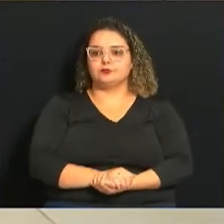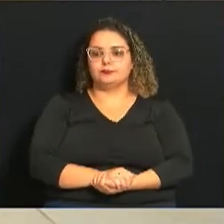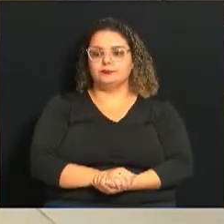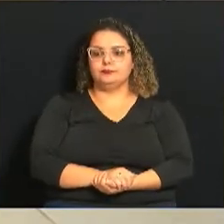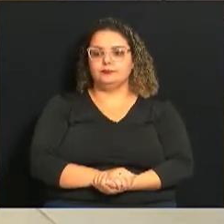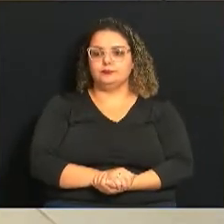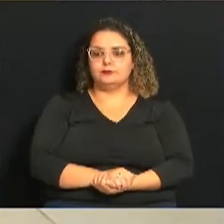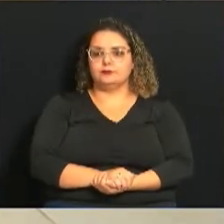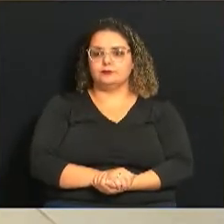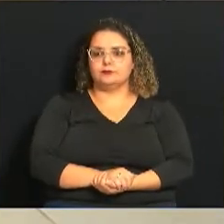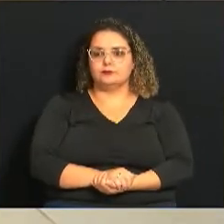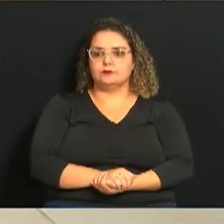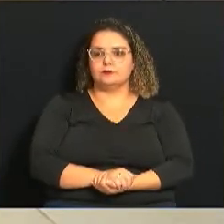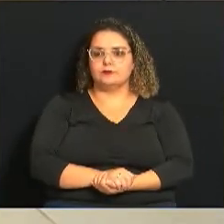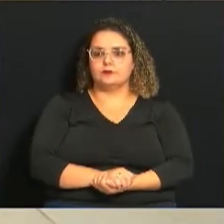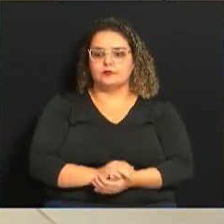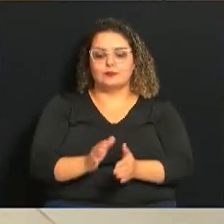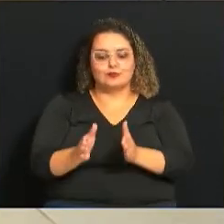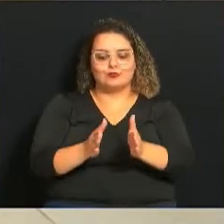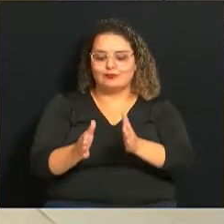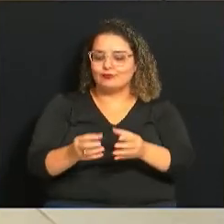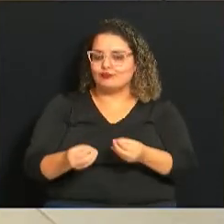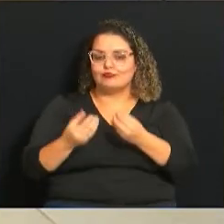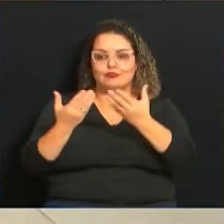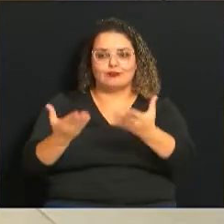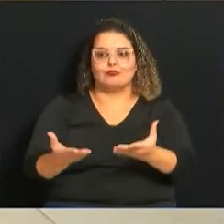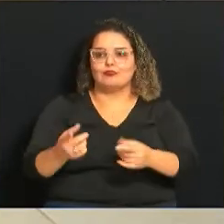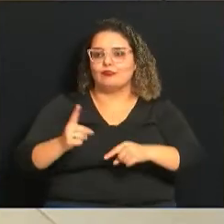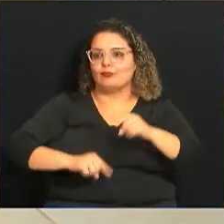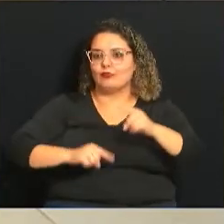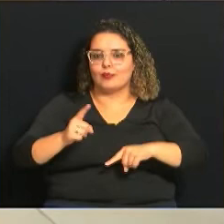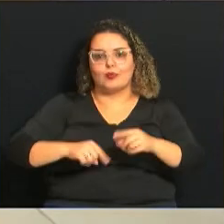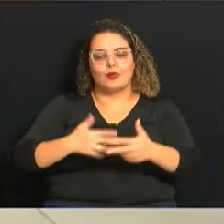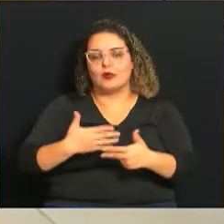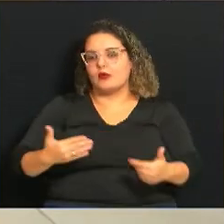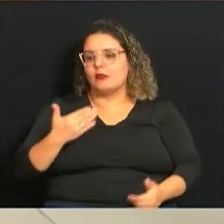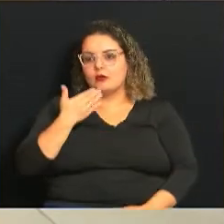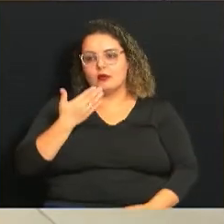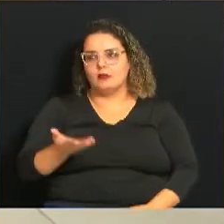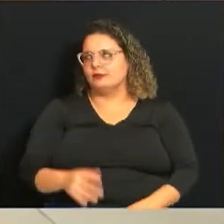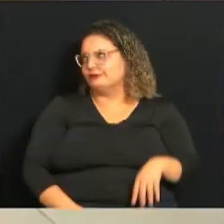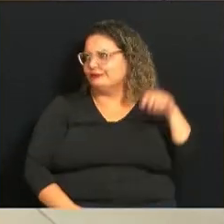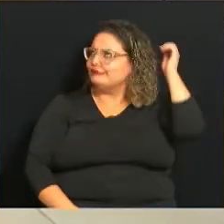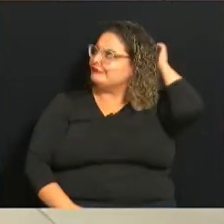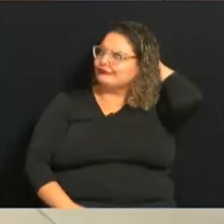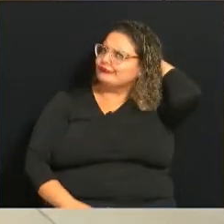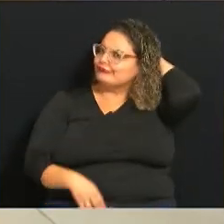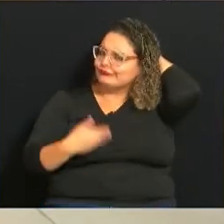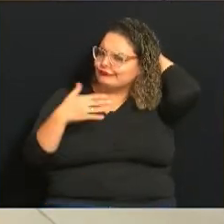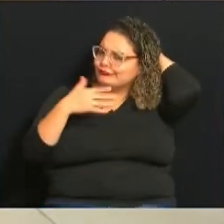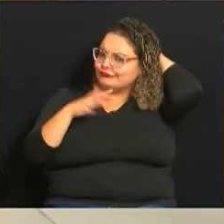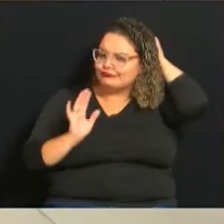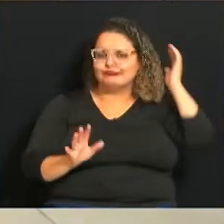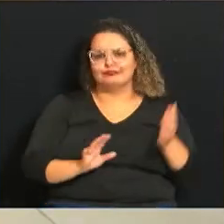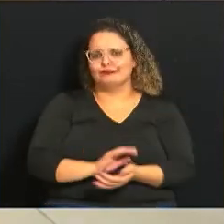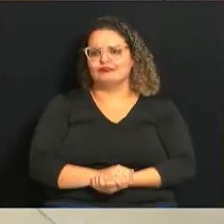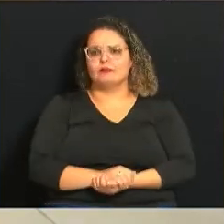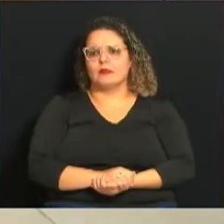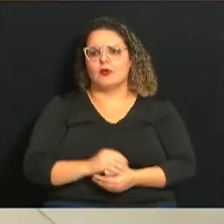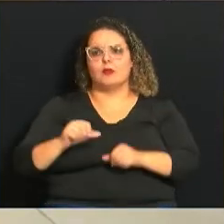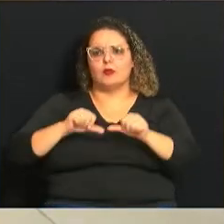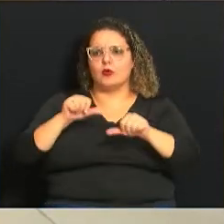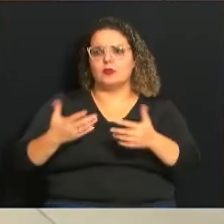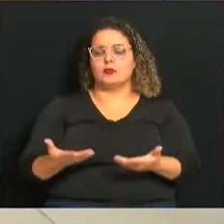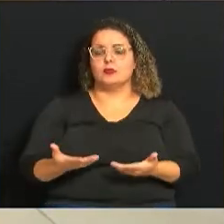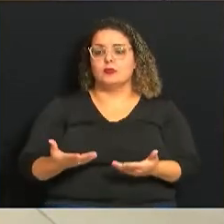e fora do prazo é entregue o material que eu solicitei, eu já mudo. Isso. Da mesma forma que, né, se eu